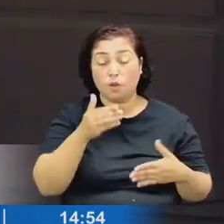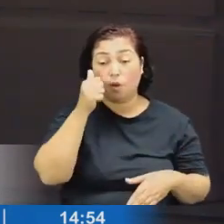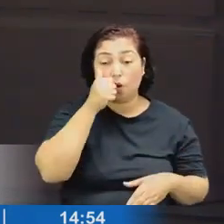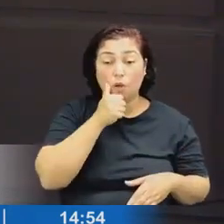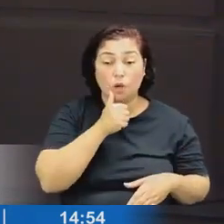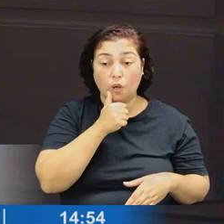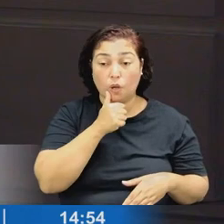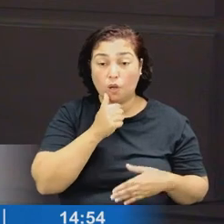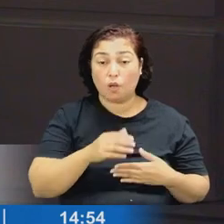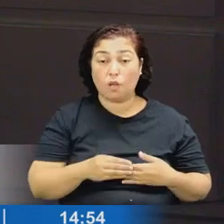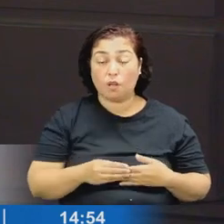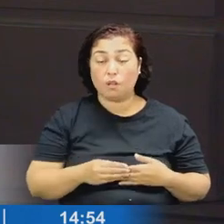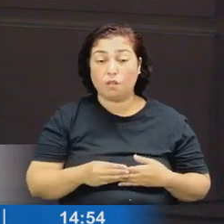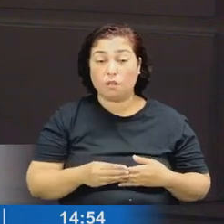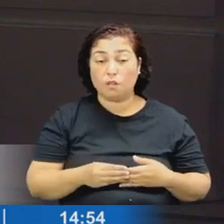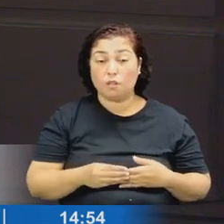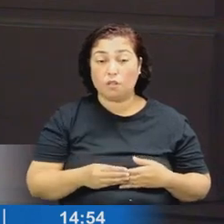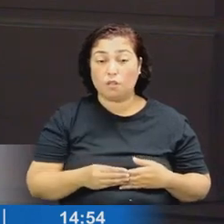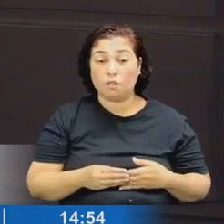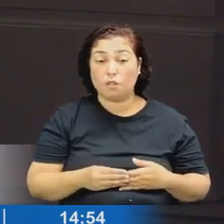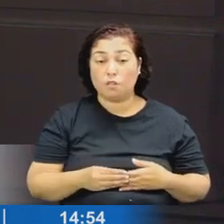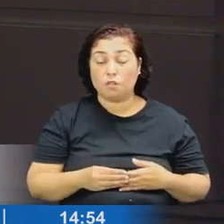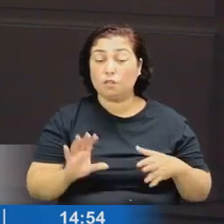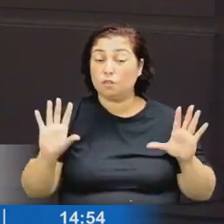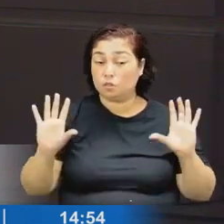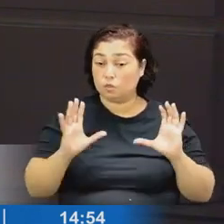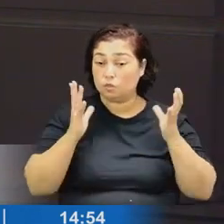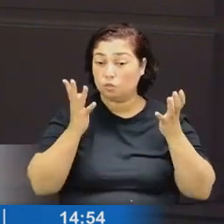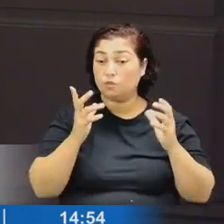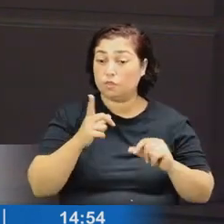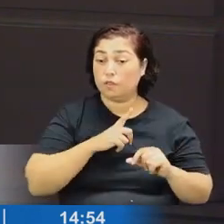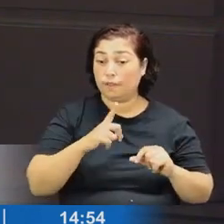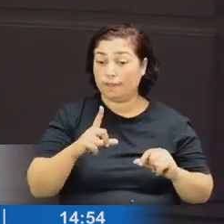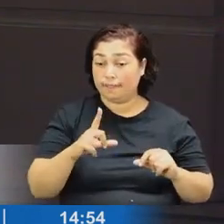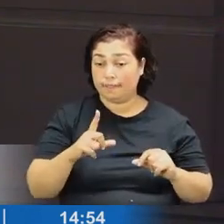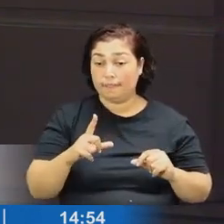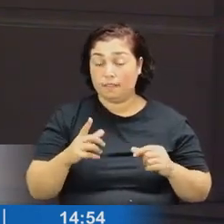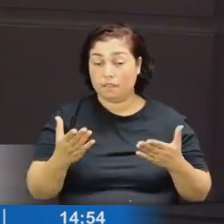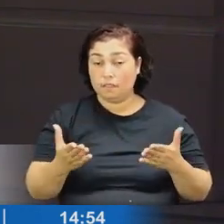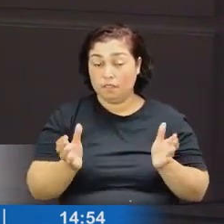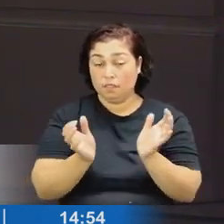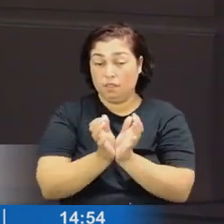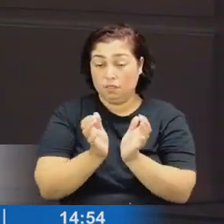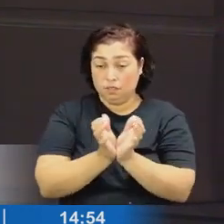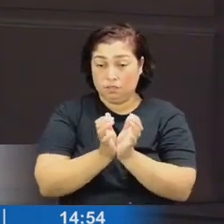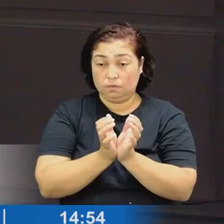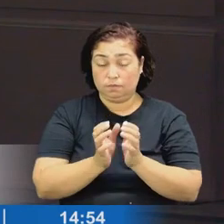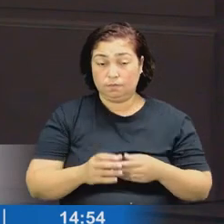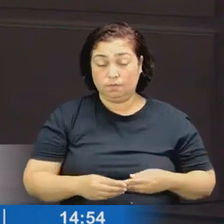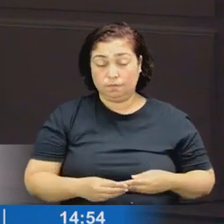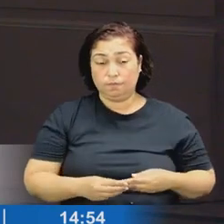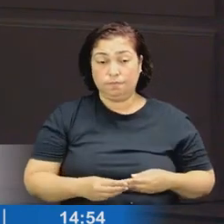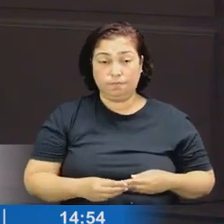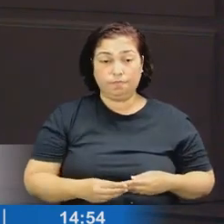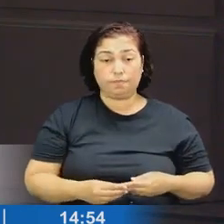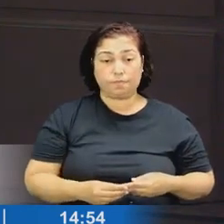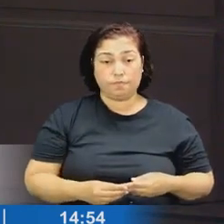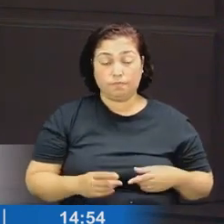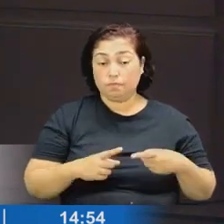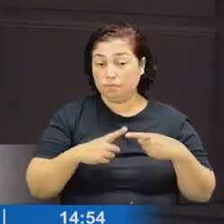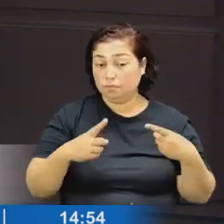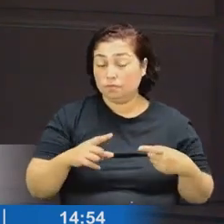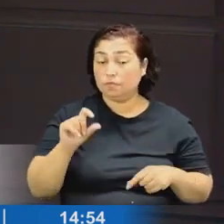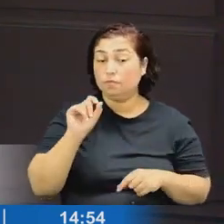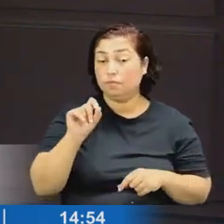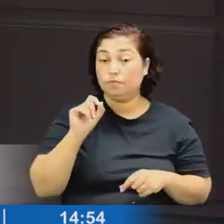com uma certa faixa etária dependendo dos eventos que tem lá né ou das assistências que um grupo desse pode ter mas